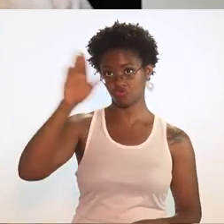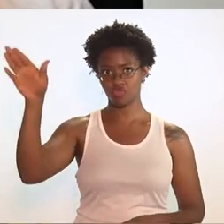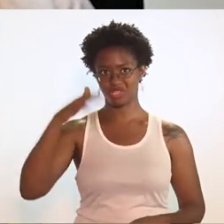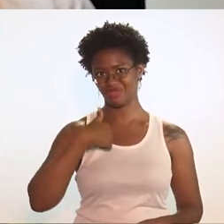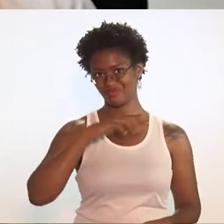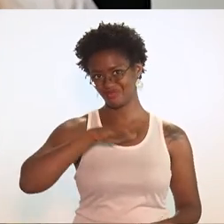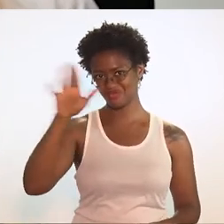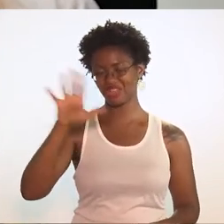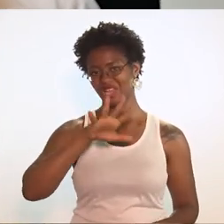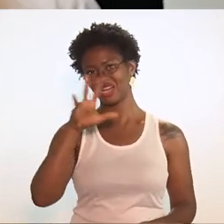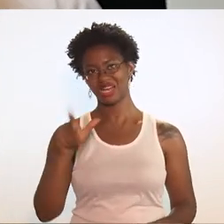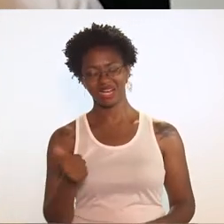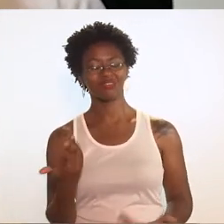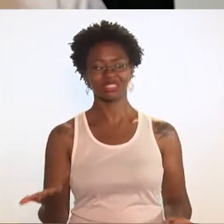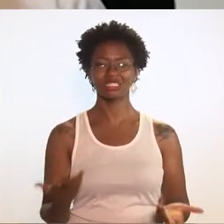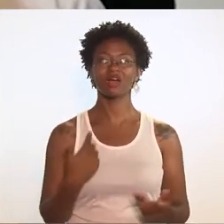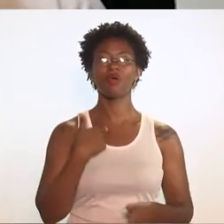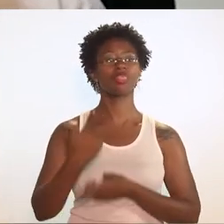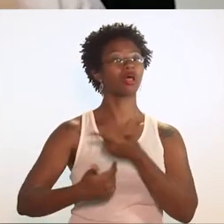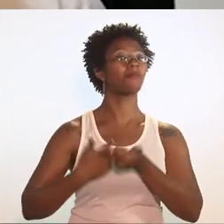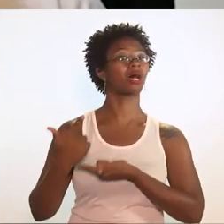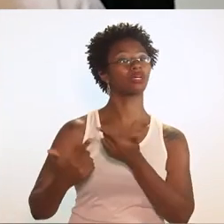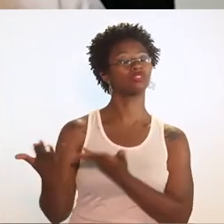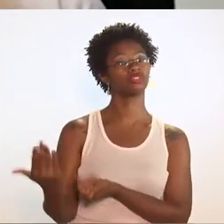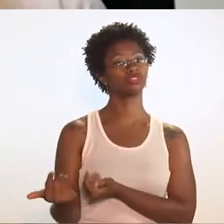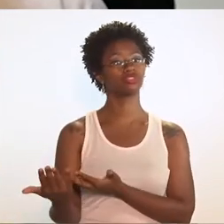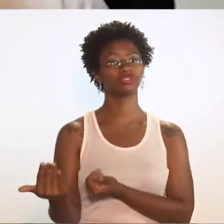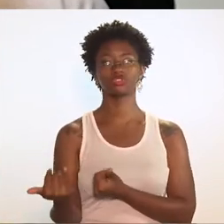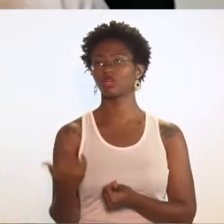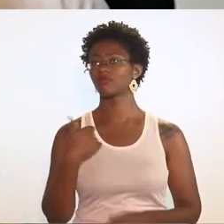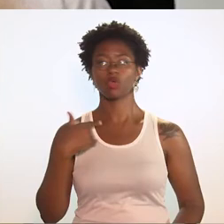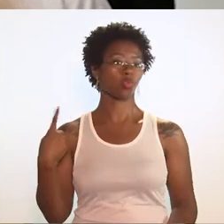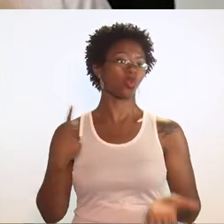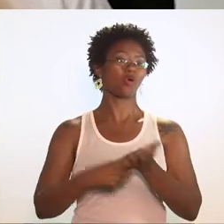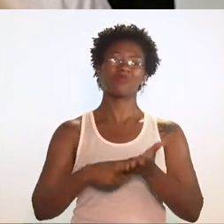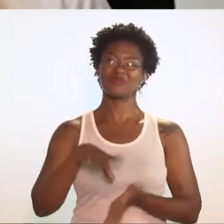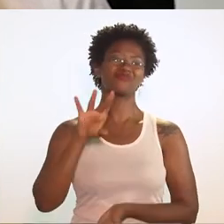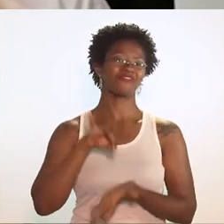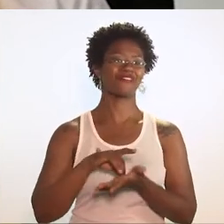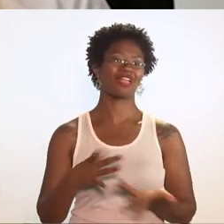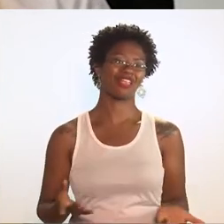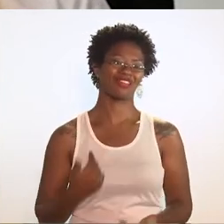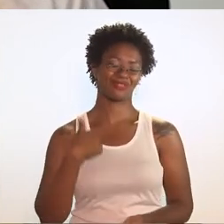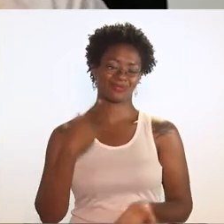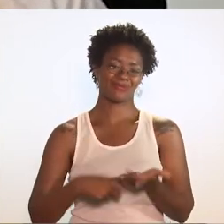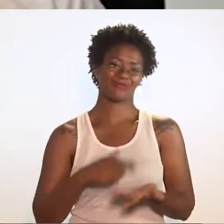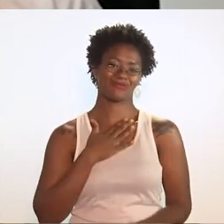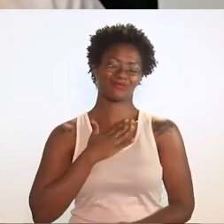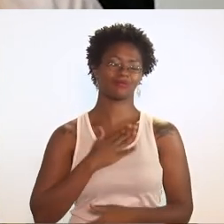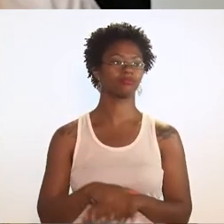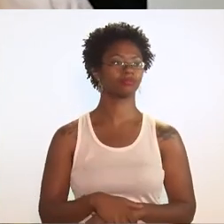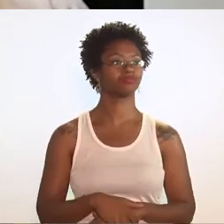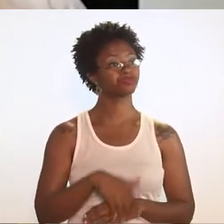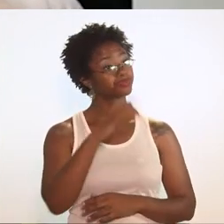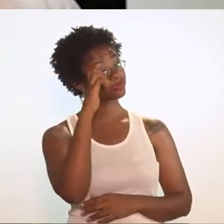oportunidade de estar na África, né? E esse meu trabalho com os jovens, eu sou totalmente